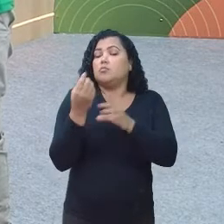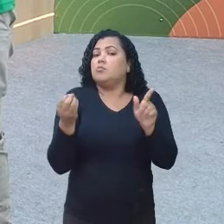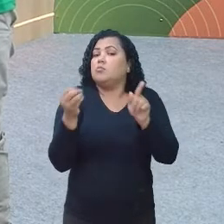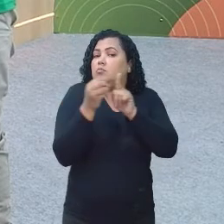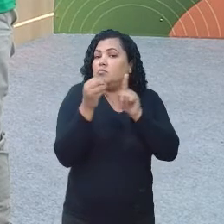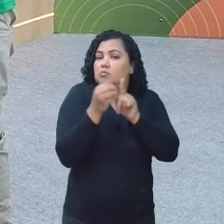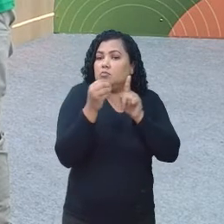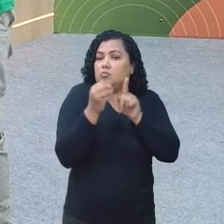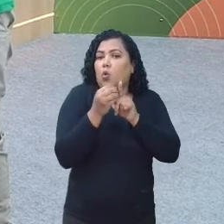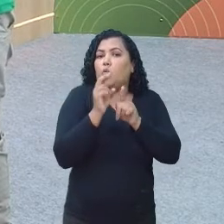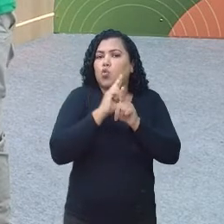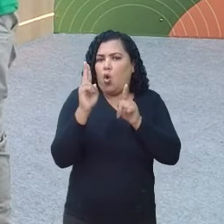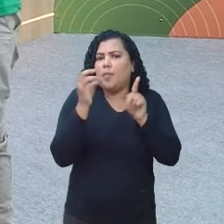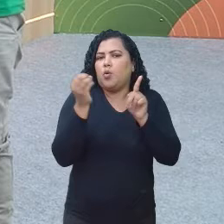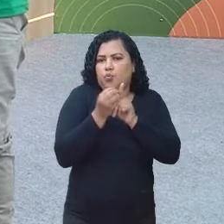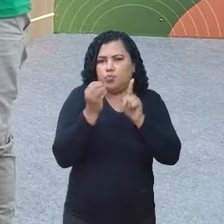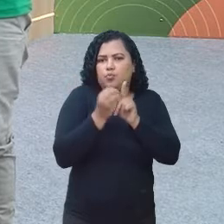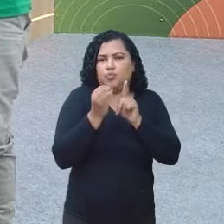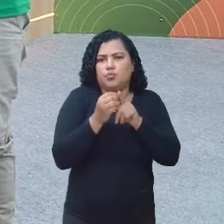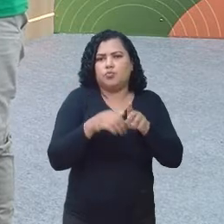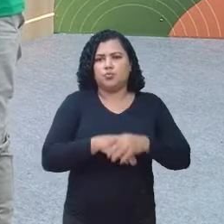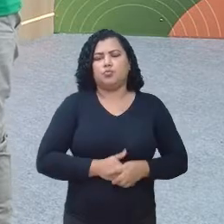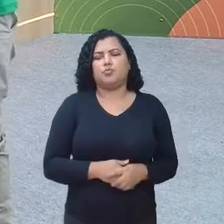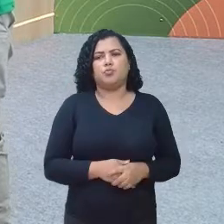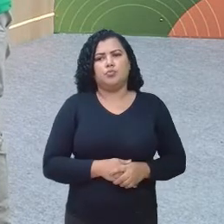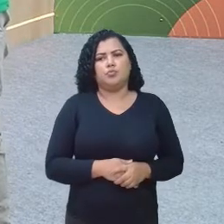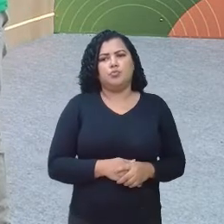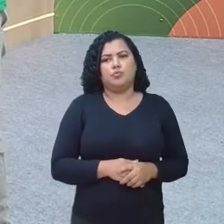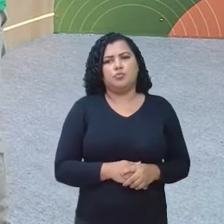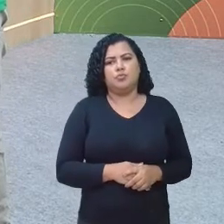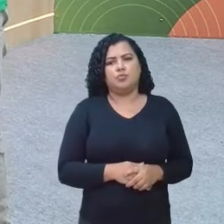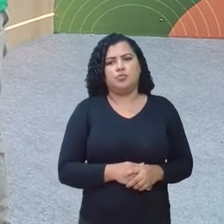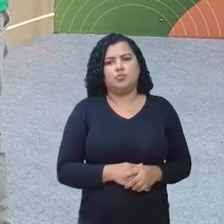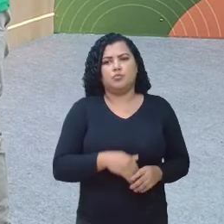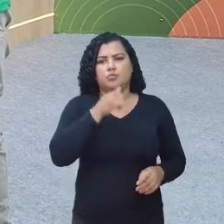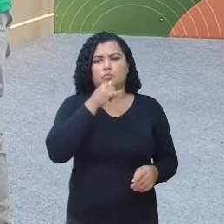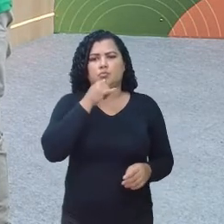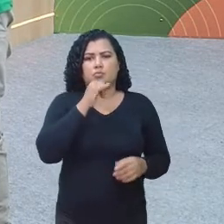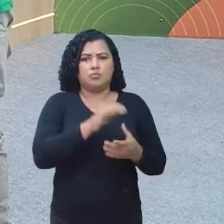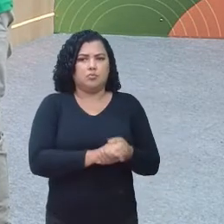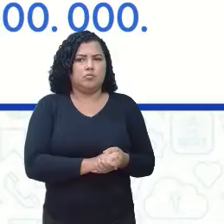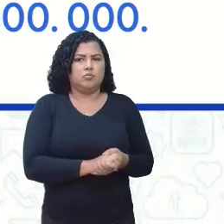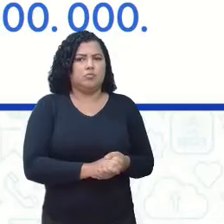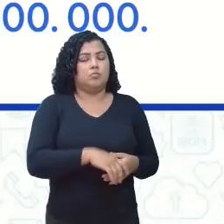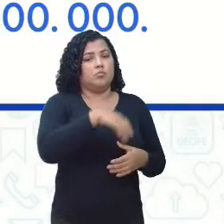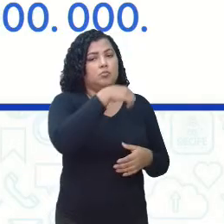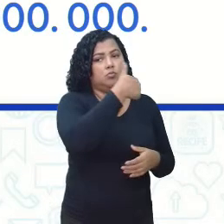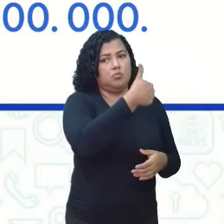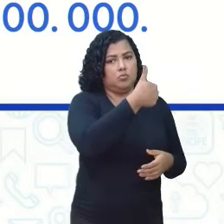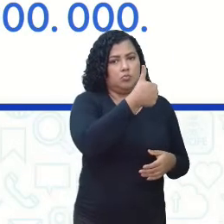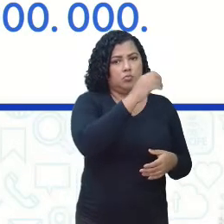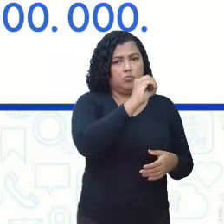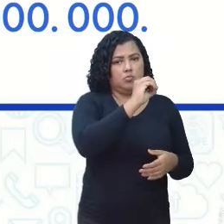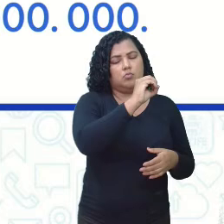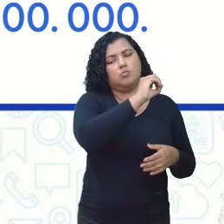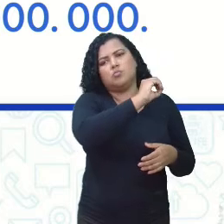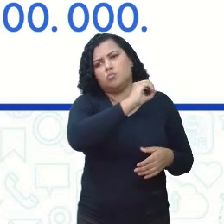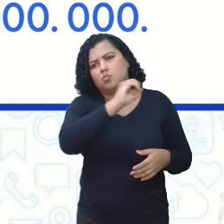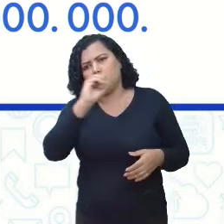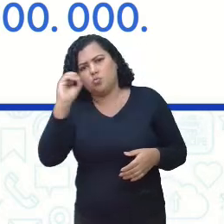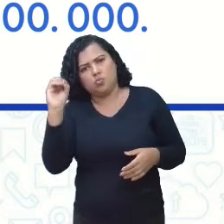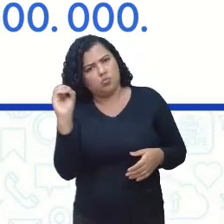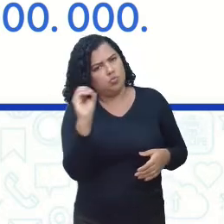número muito grande. Mas a gente vai ver que ele é um número muito grande da seguinte forma, né? Ele é 1 seguido